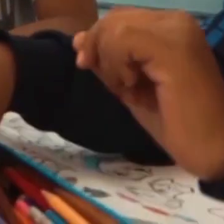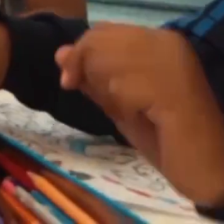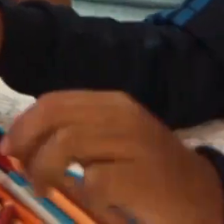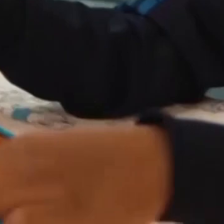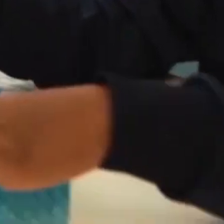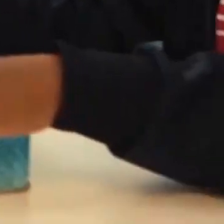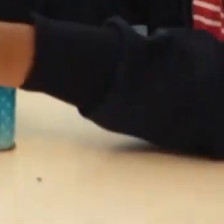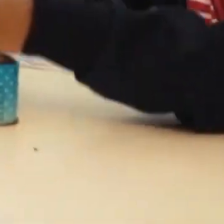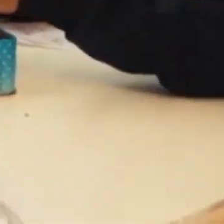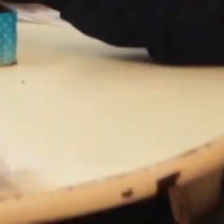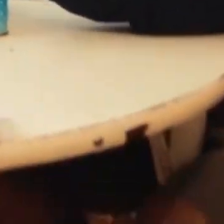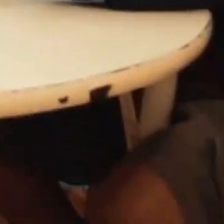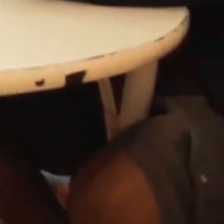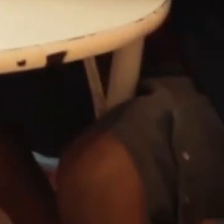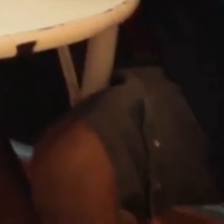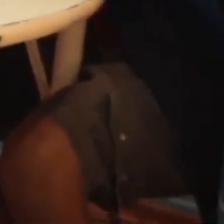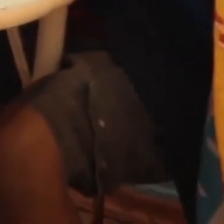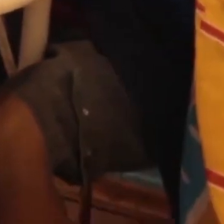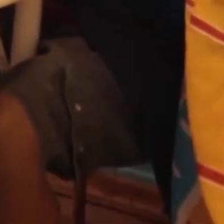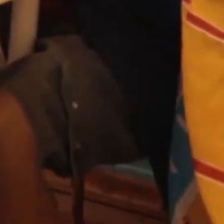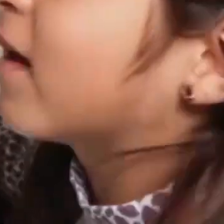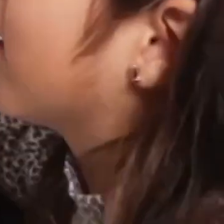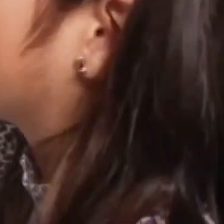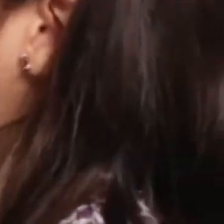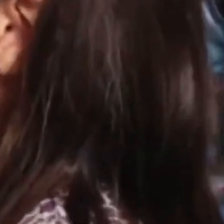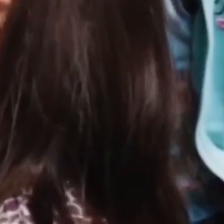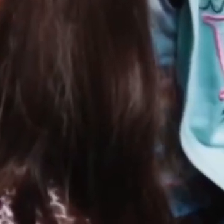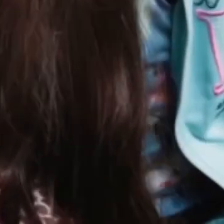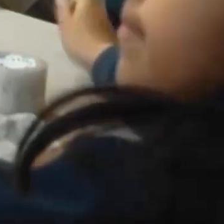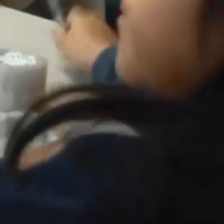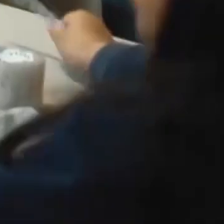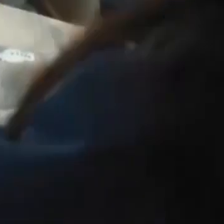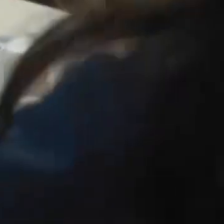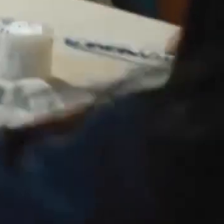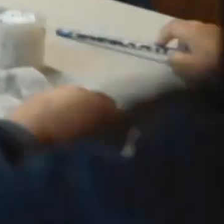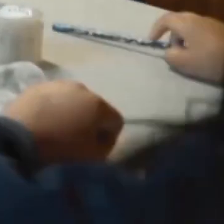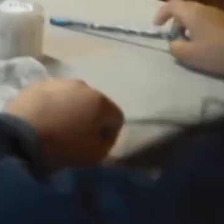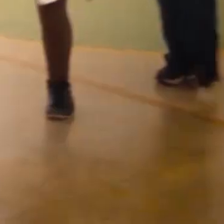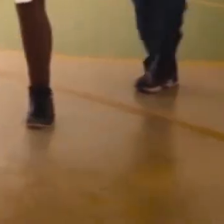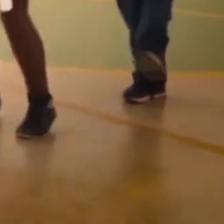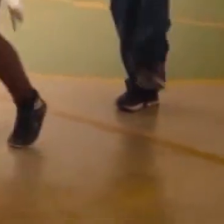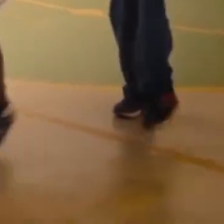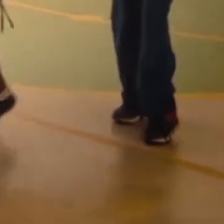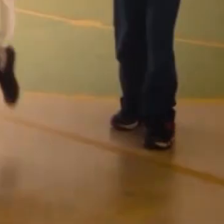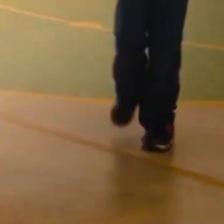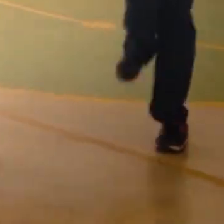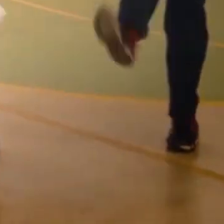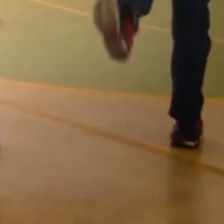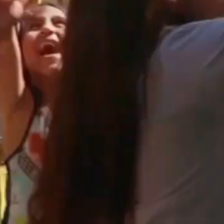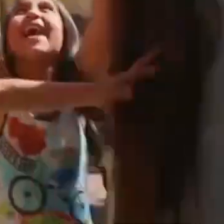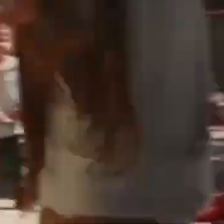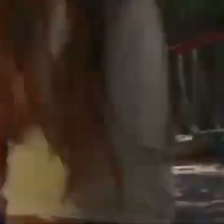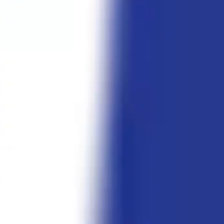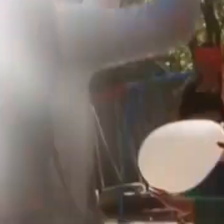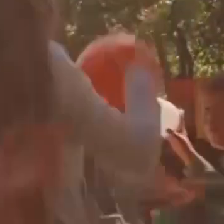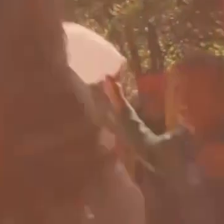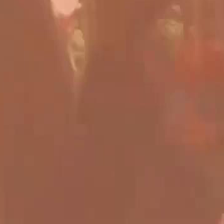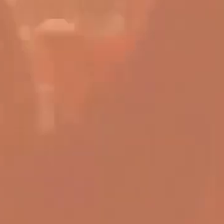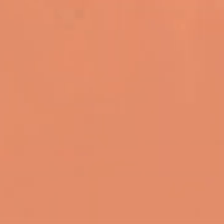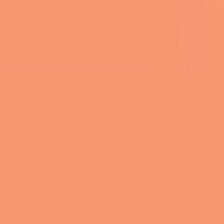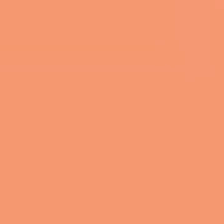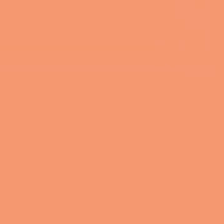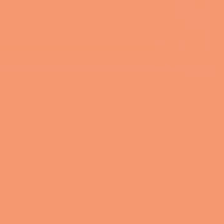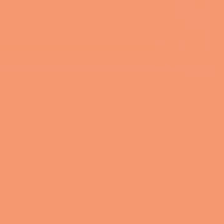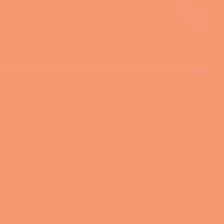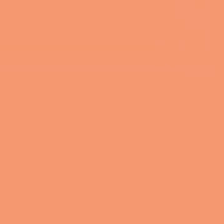brincando, aprendendo e fazendo novas amizades que essas crianças se preparam para a vida. E E você pode ajudá-las a transformar o mundo, doando para